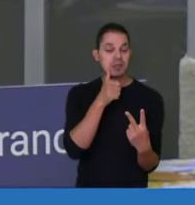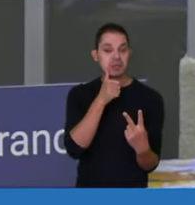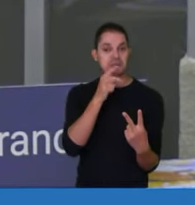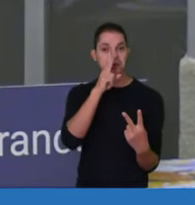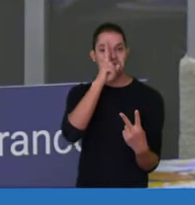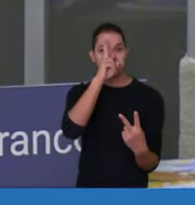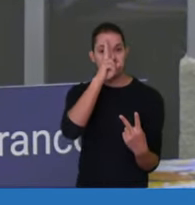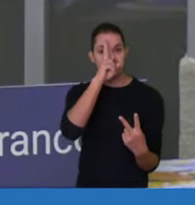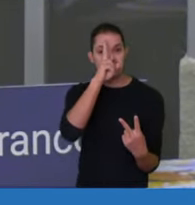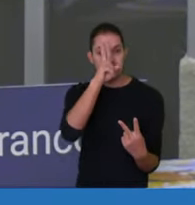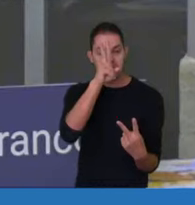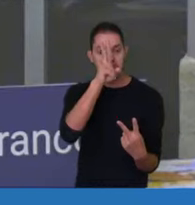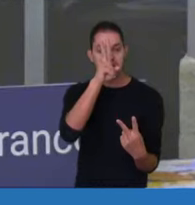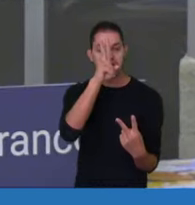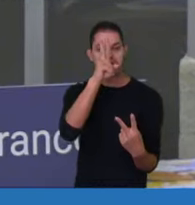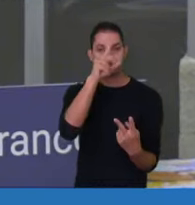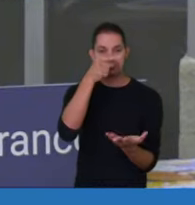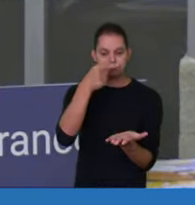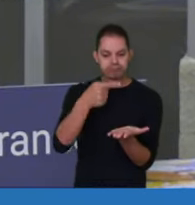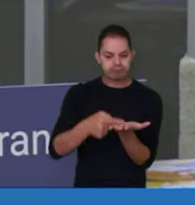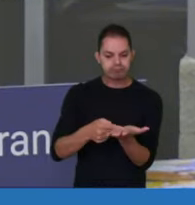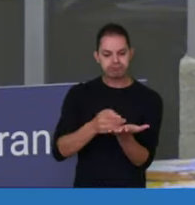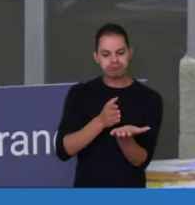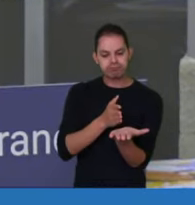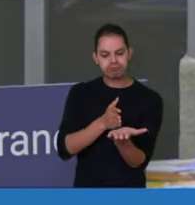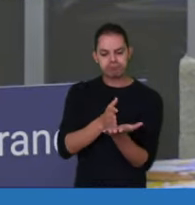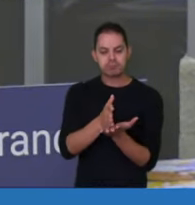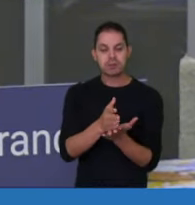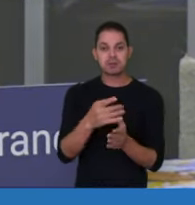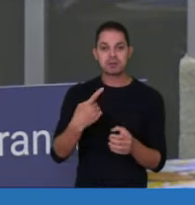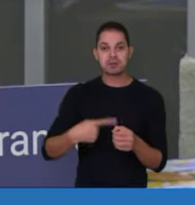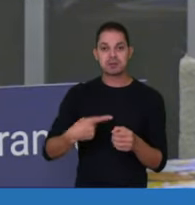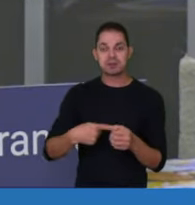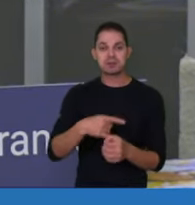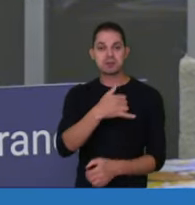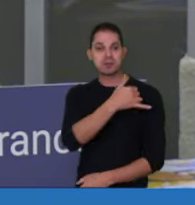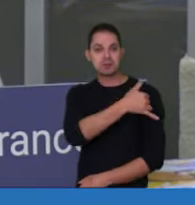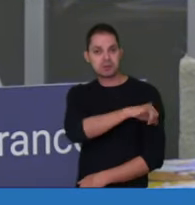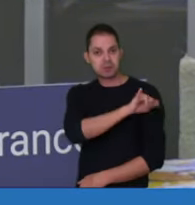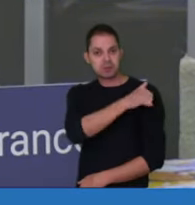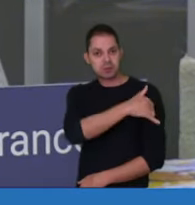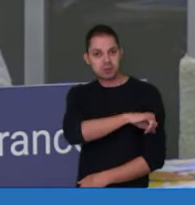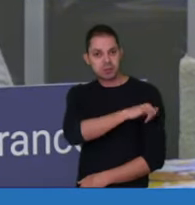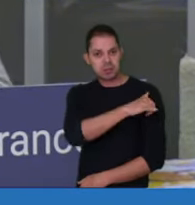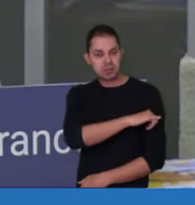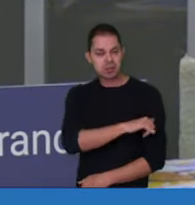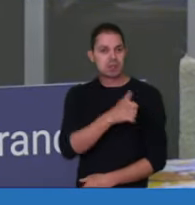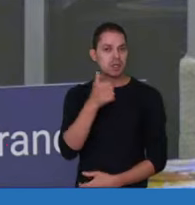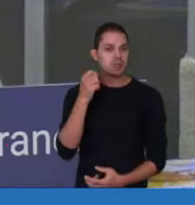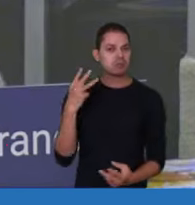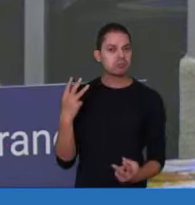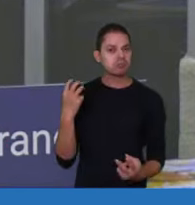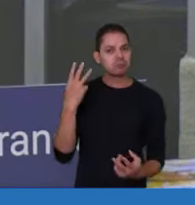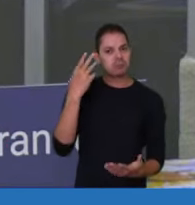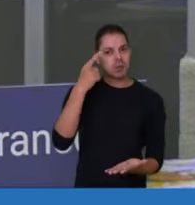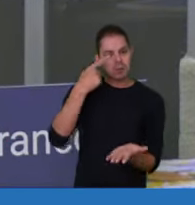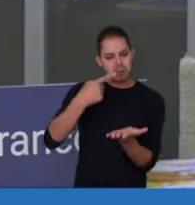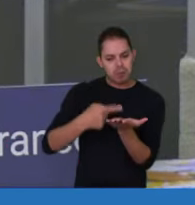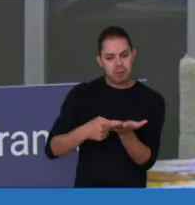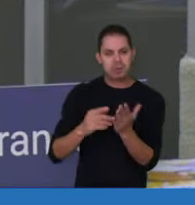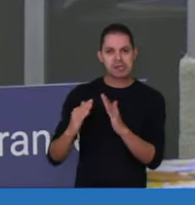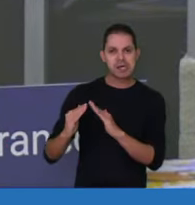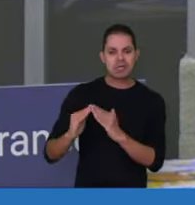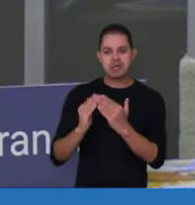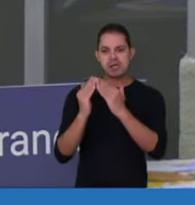forte, compromissada com a cidade do Rio de Janeiro, compromissada com a favela, com as